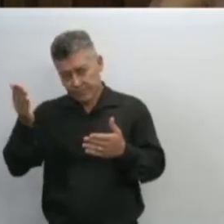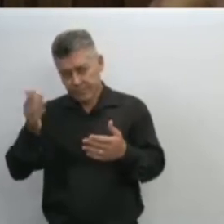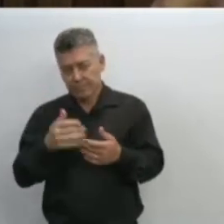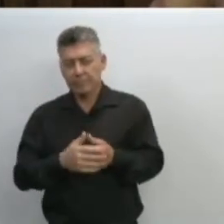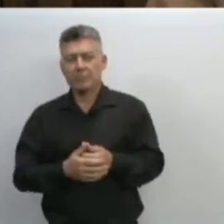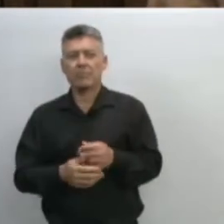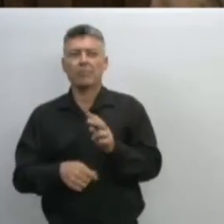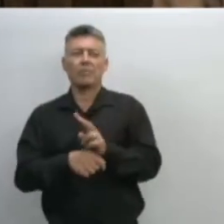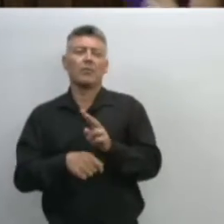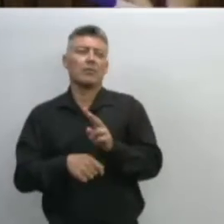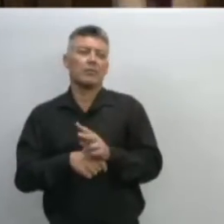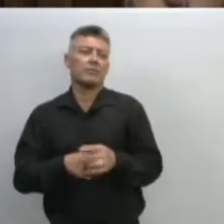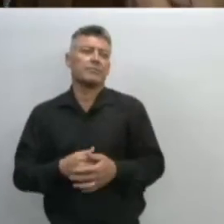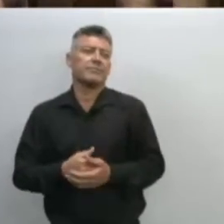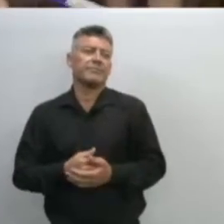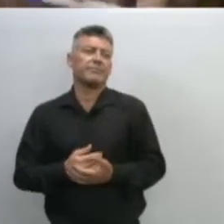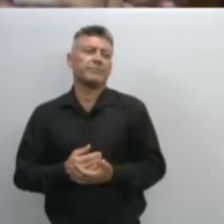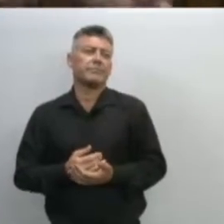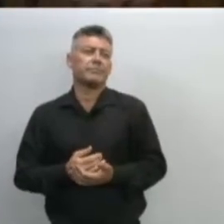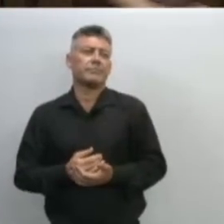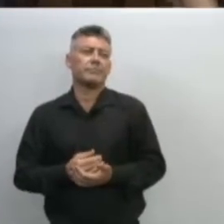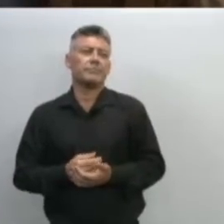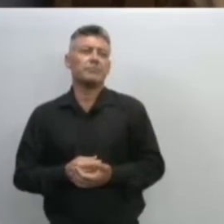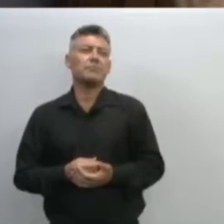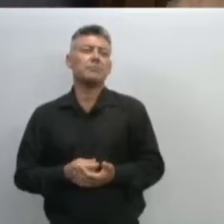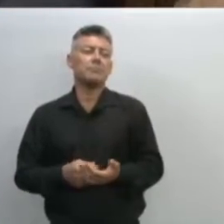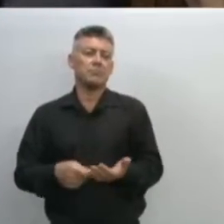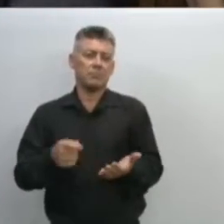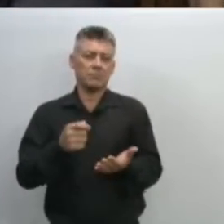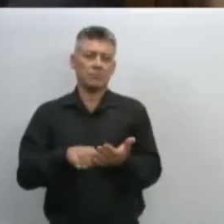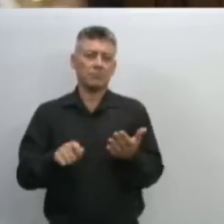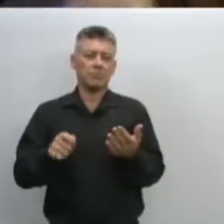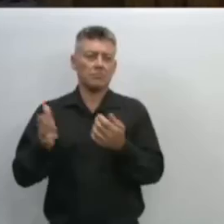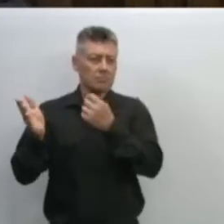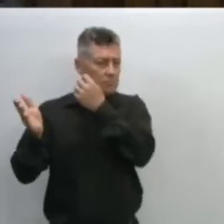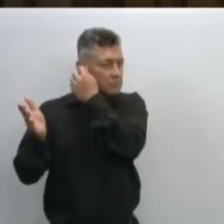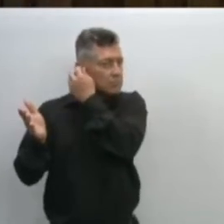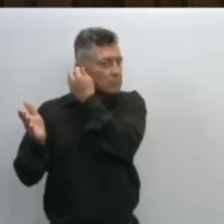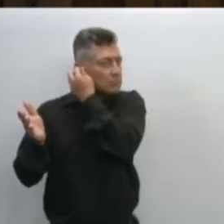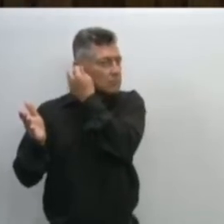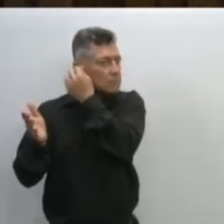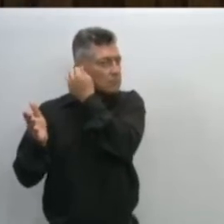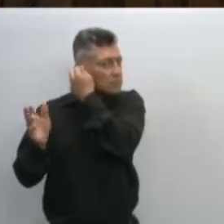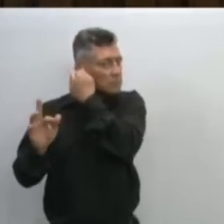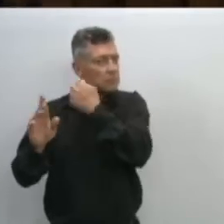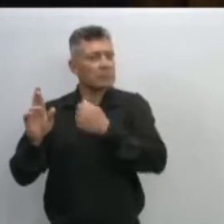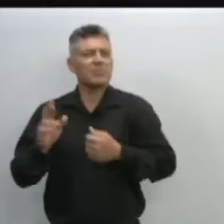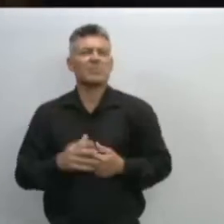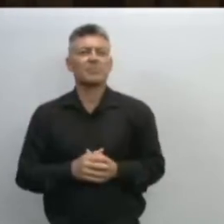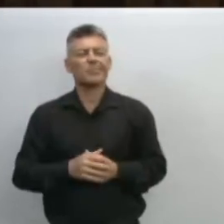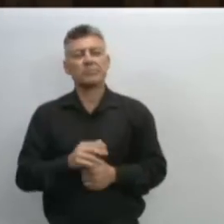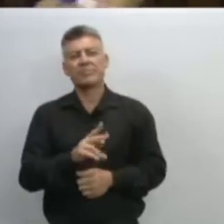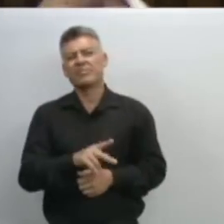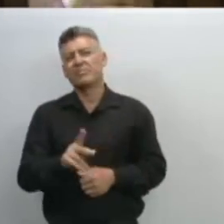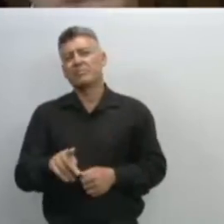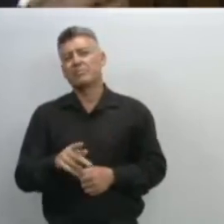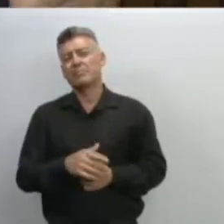aqui no plenário para poder fazer a subscrição de Vossa Excelência. Vereador professor